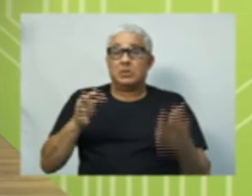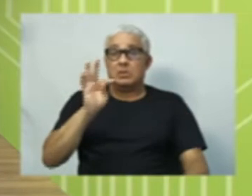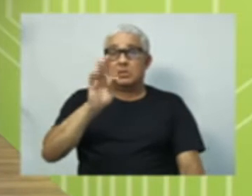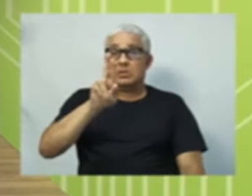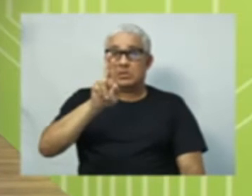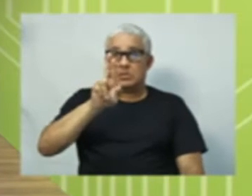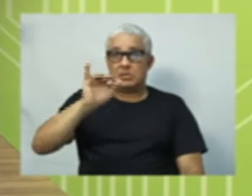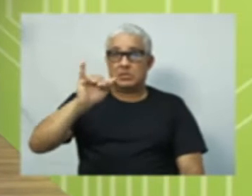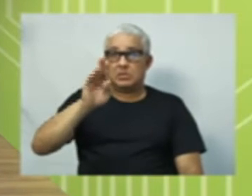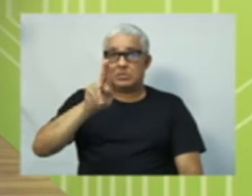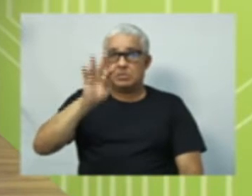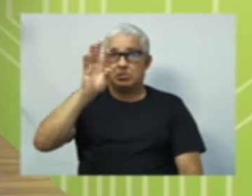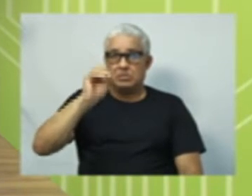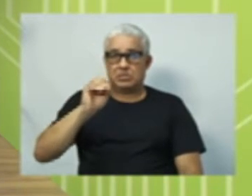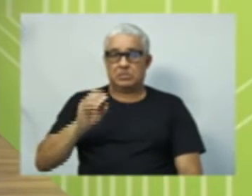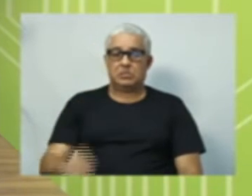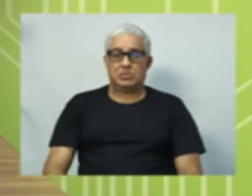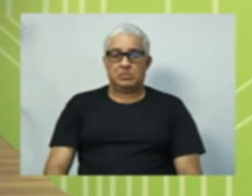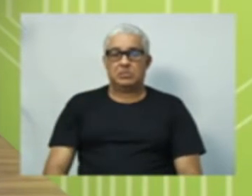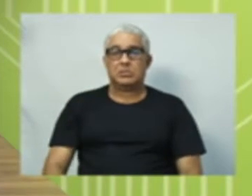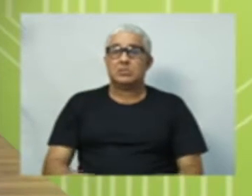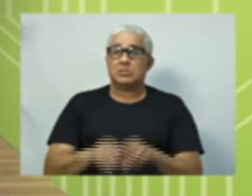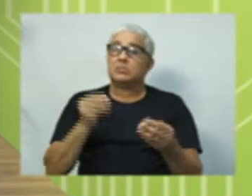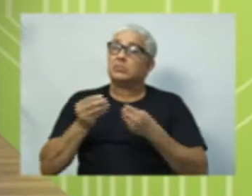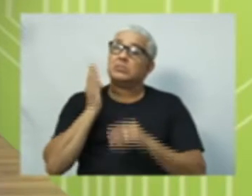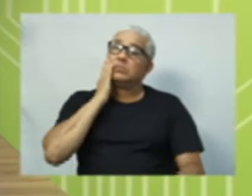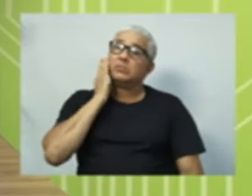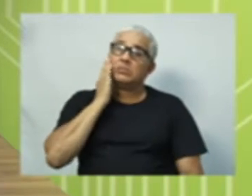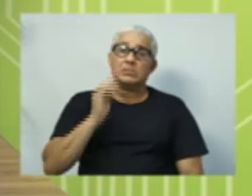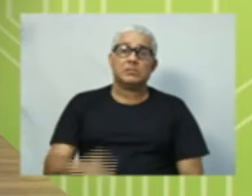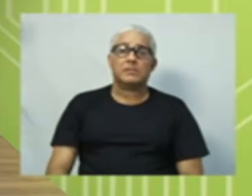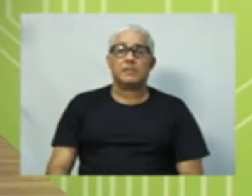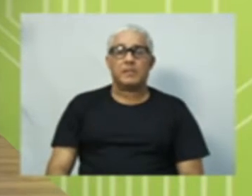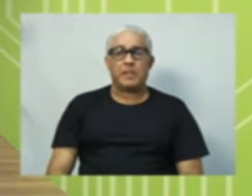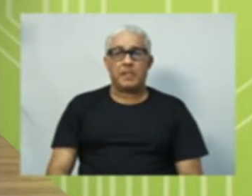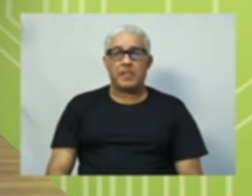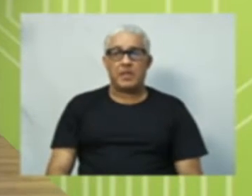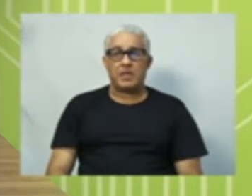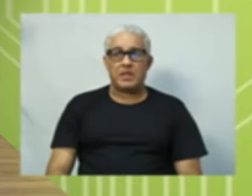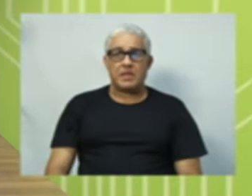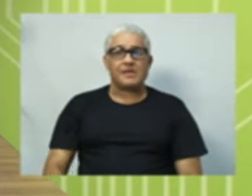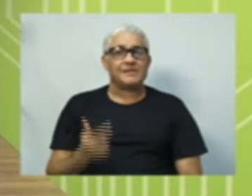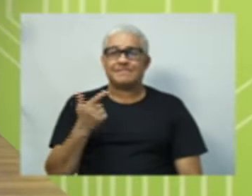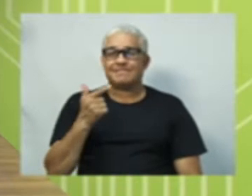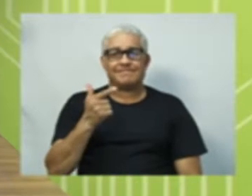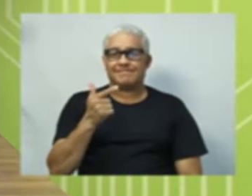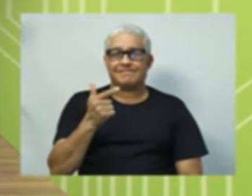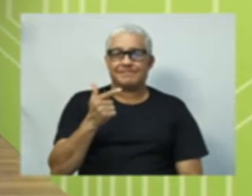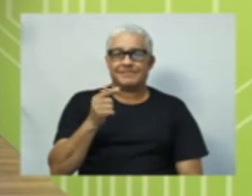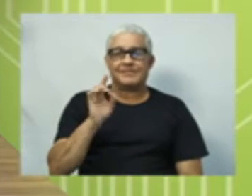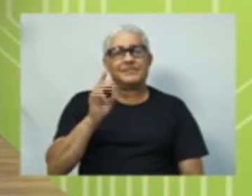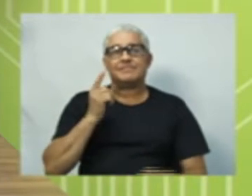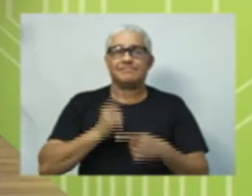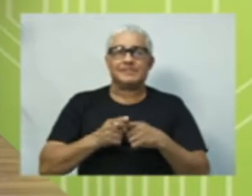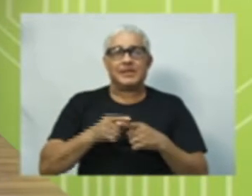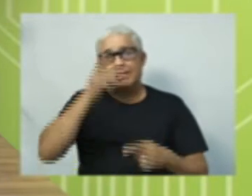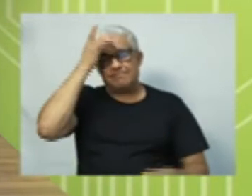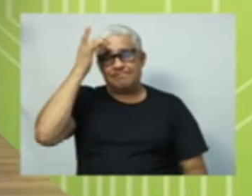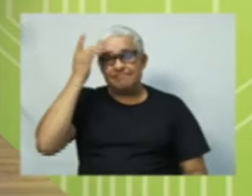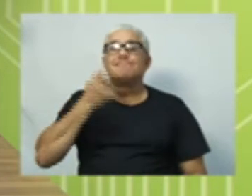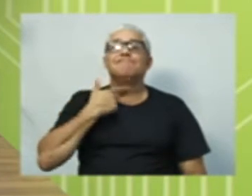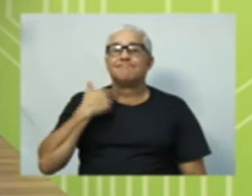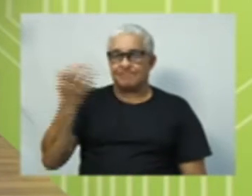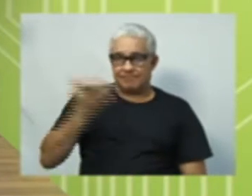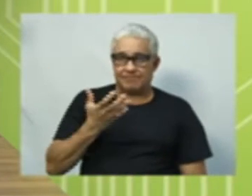e qual esfera está ligado. E como vamos saber isso? Olha, não existe tributo só porque alguém quer.